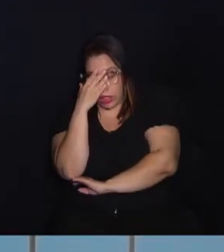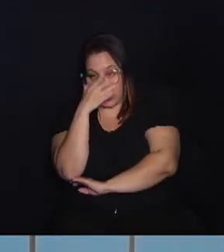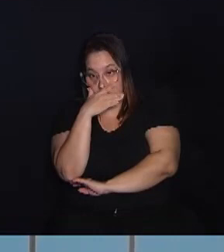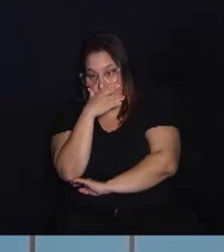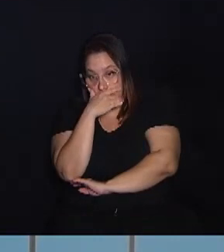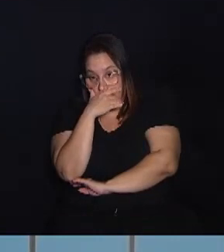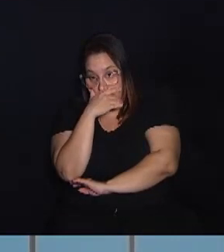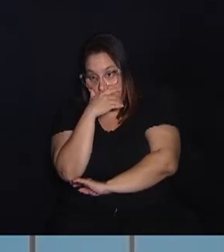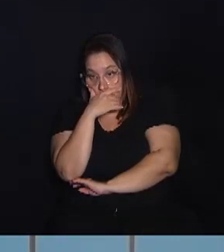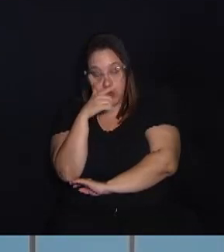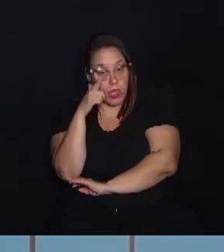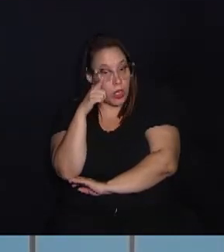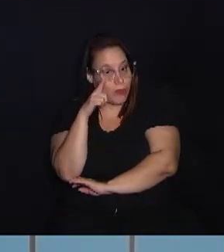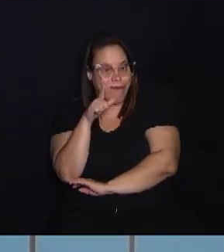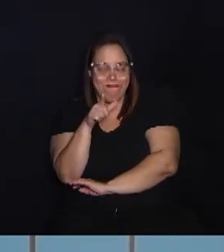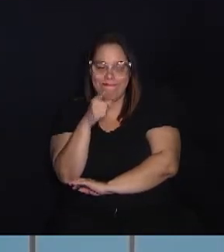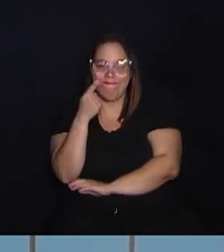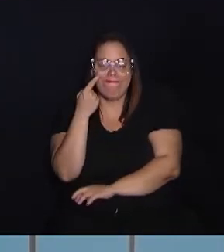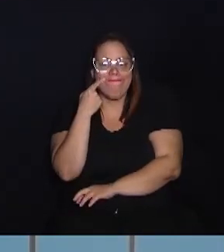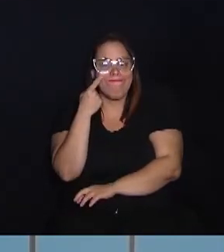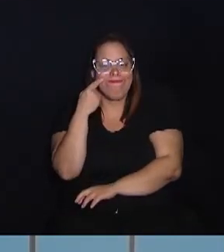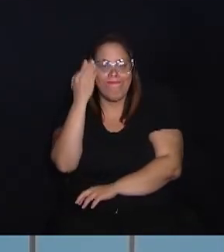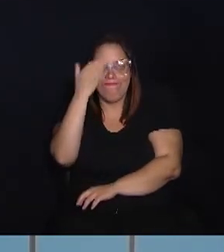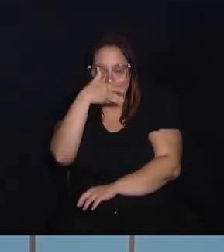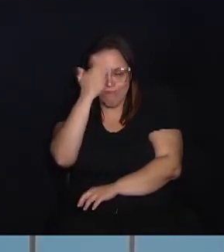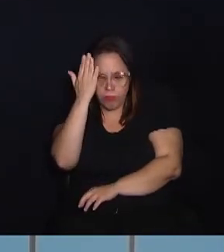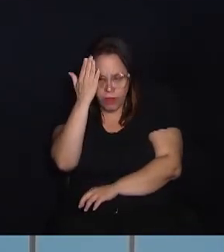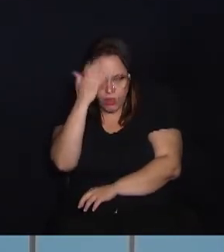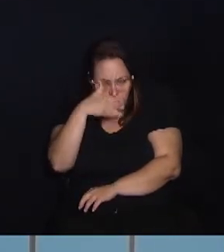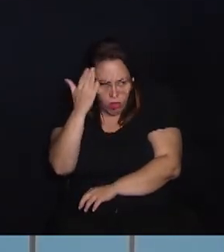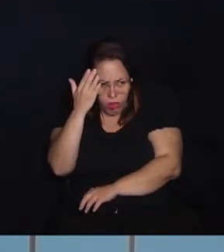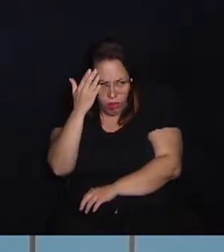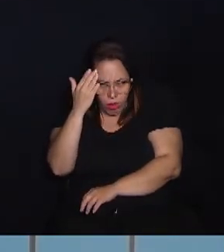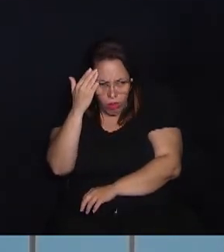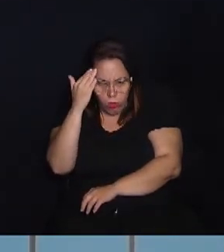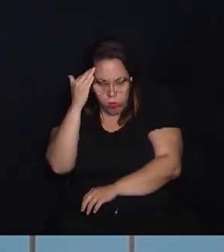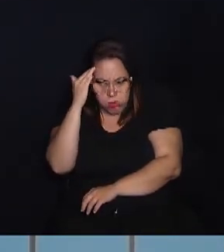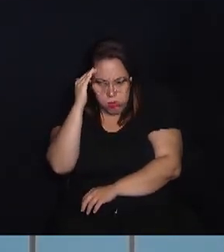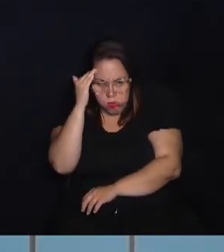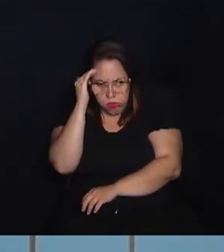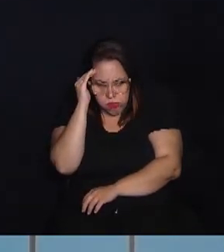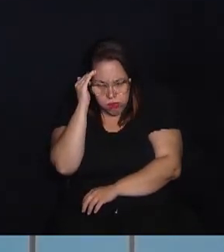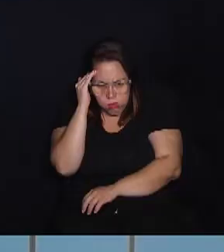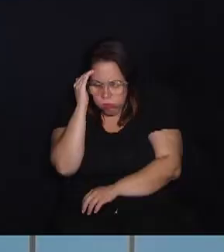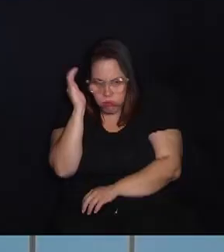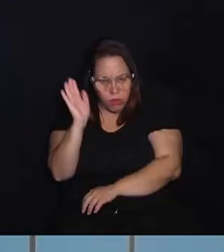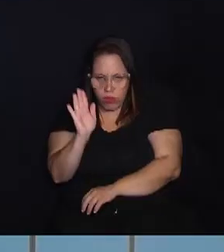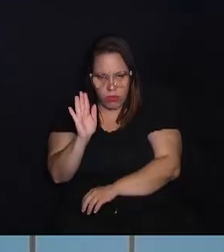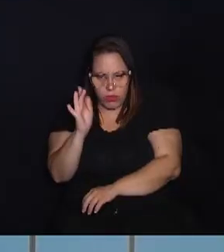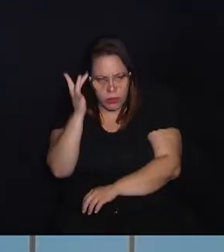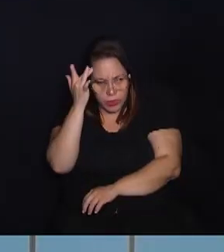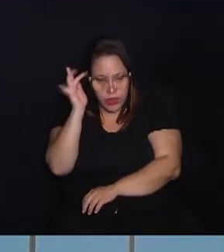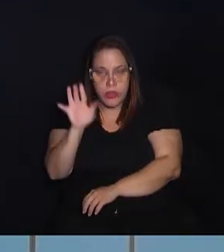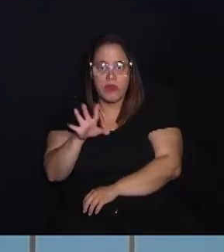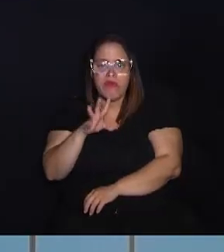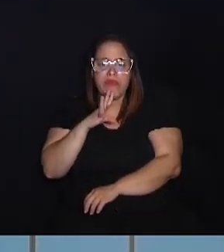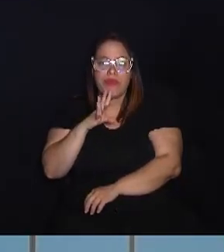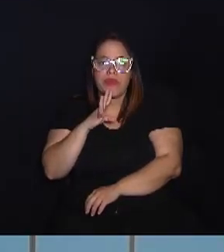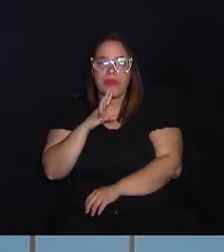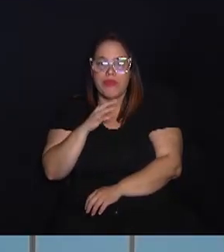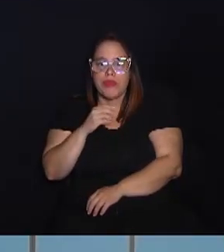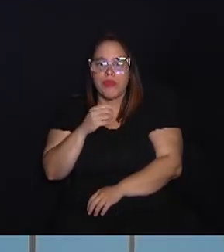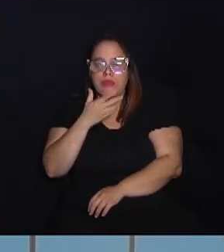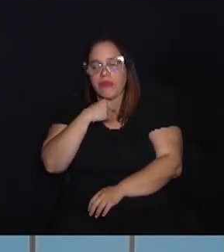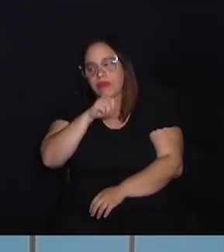não consegue enxergar porque não tem esse conhecimento, porque é óbvio que nenhum pai vai querer fazer algo que